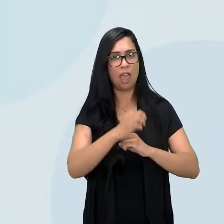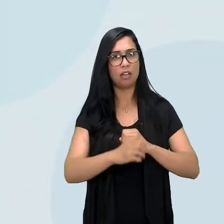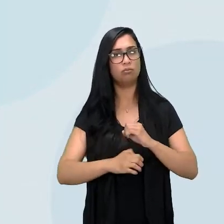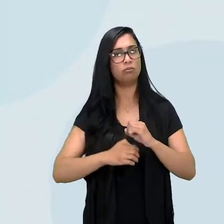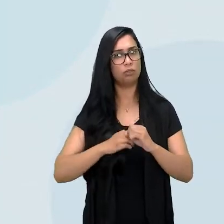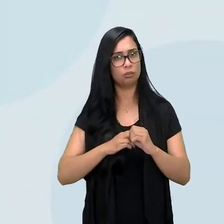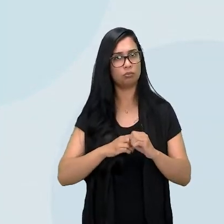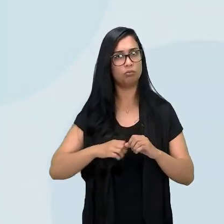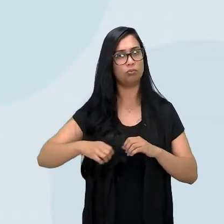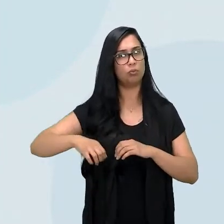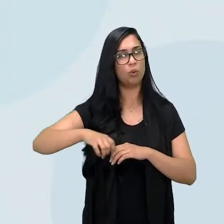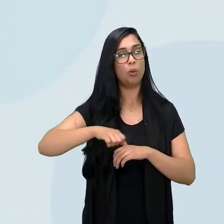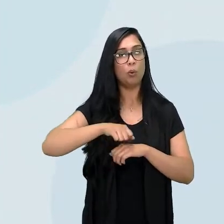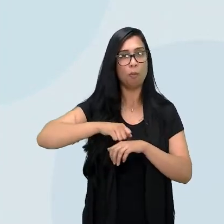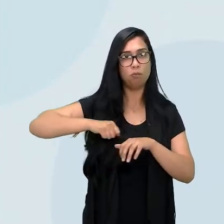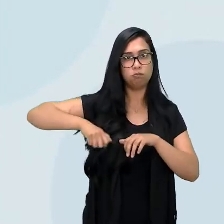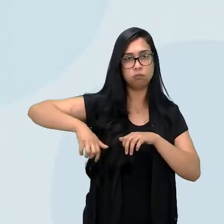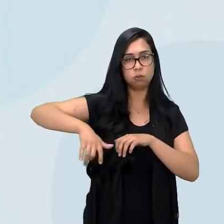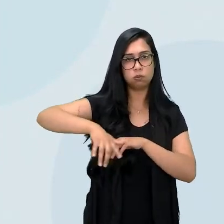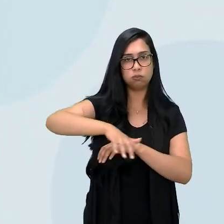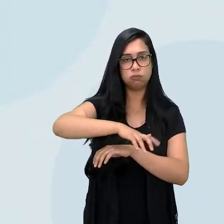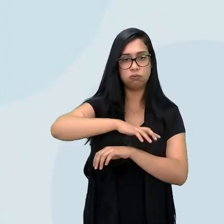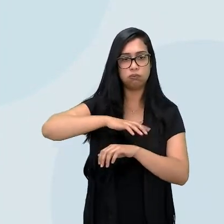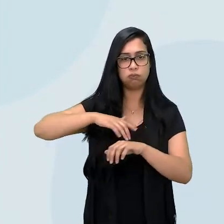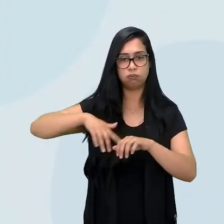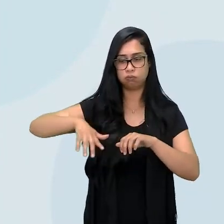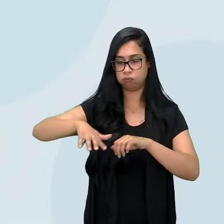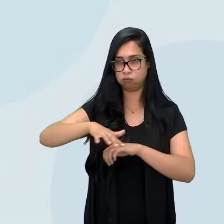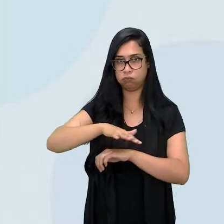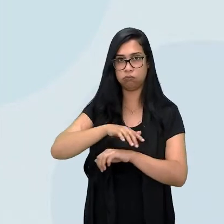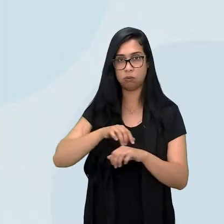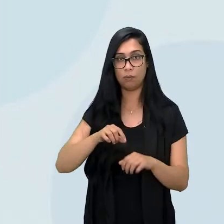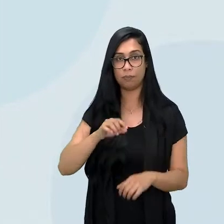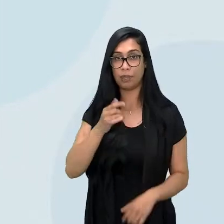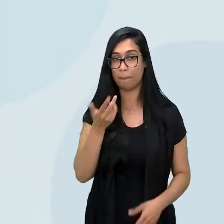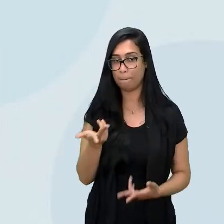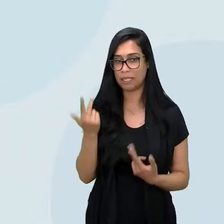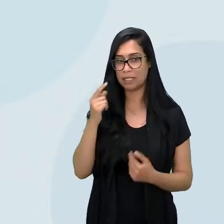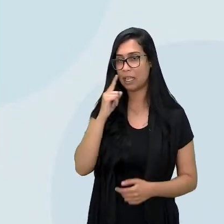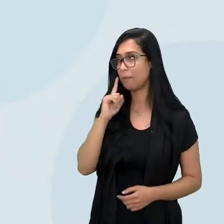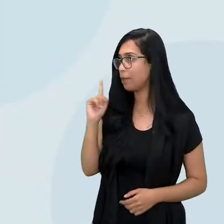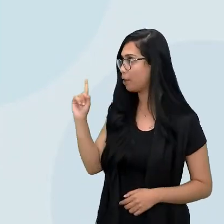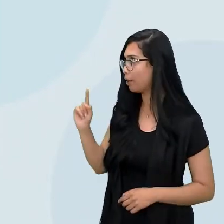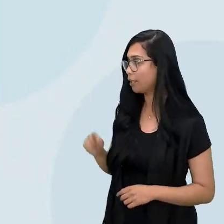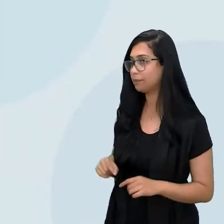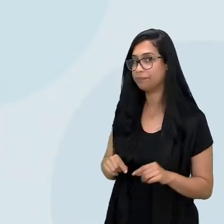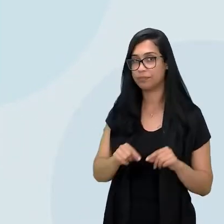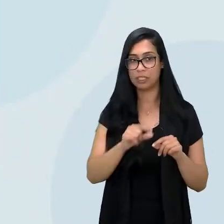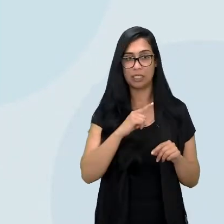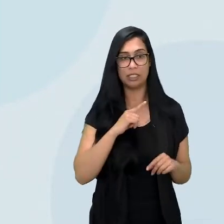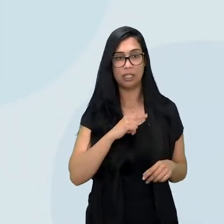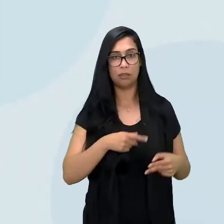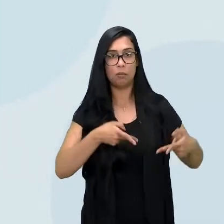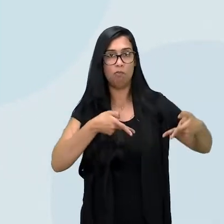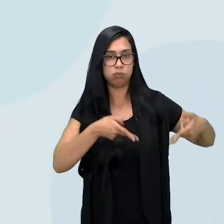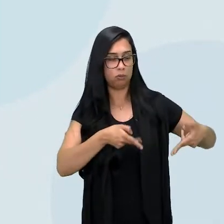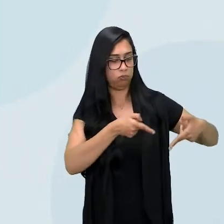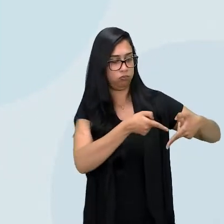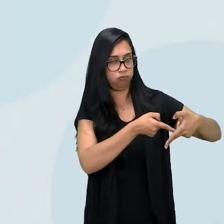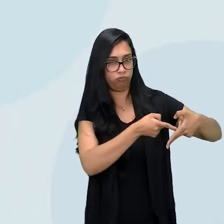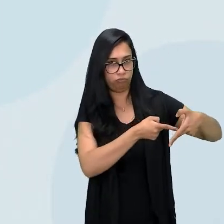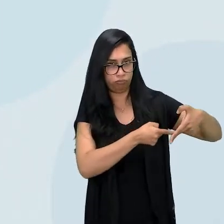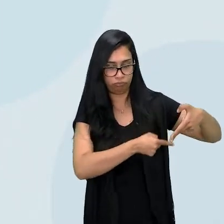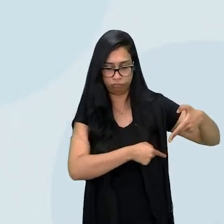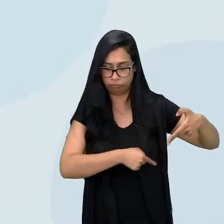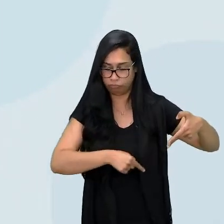é o interruptor, e aí ao passar aqui por esta lâmpada, veja que tem esses pontinhos aí, né? Estes elétrons, eles